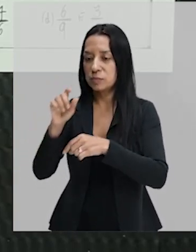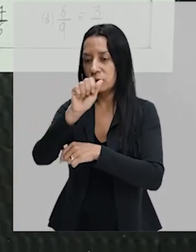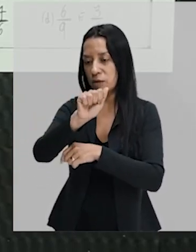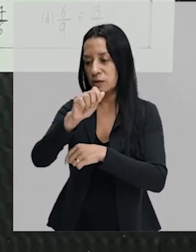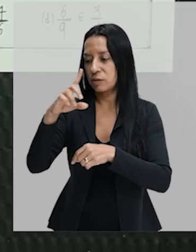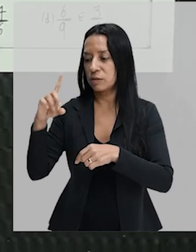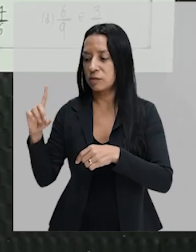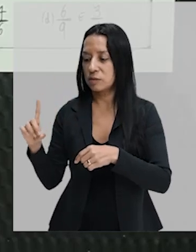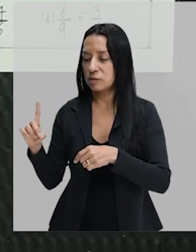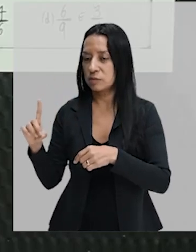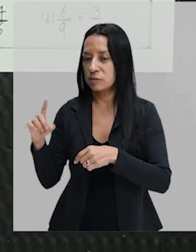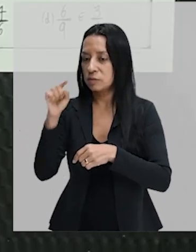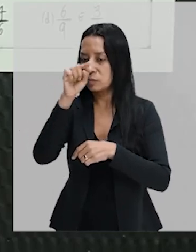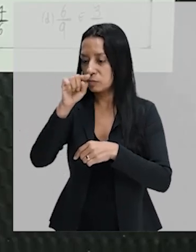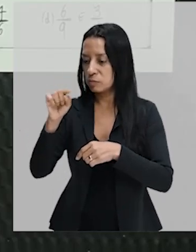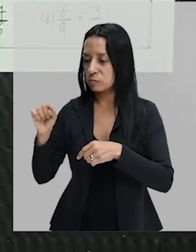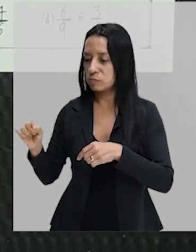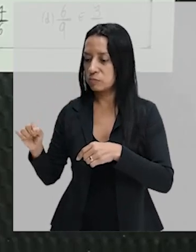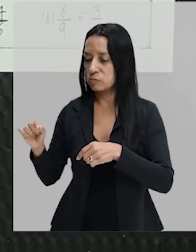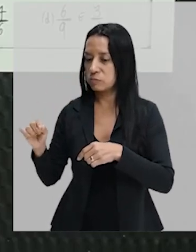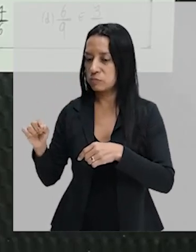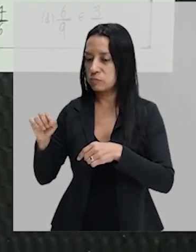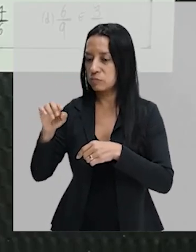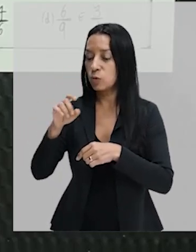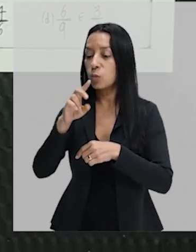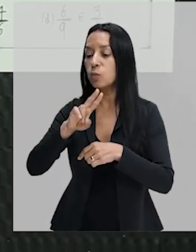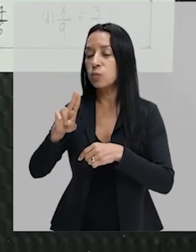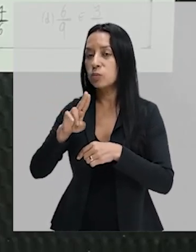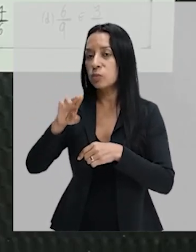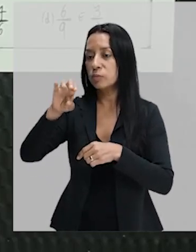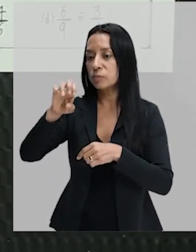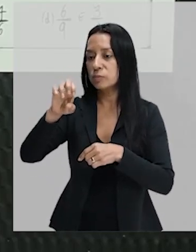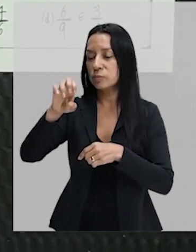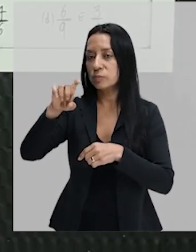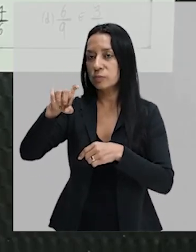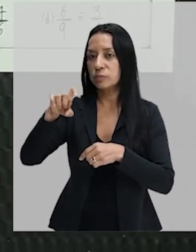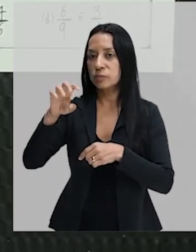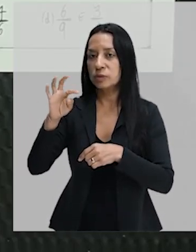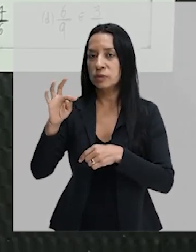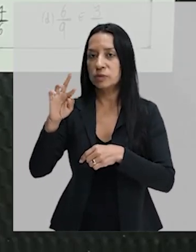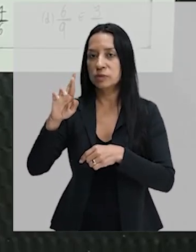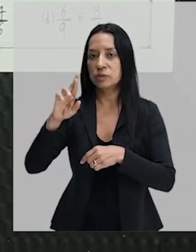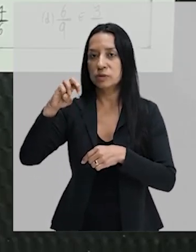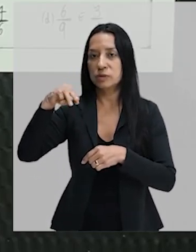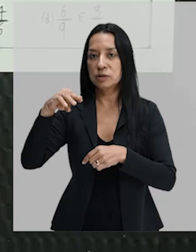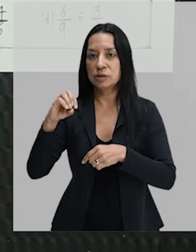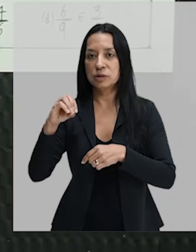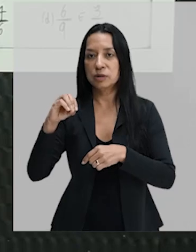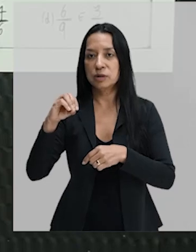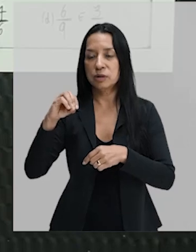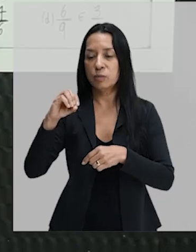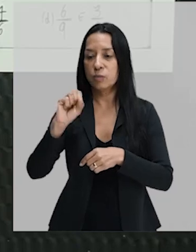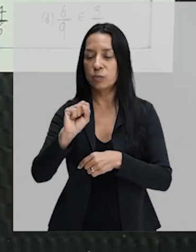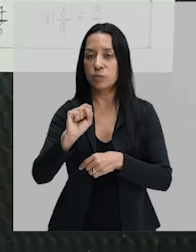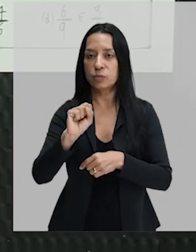eles recebem o nome de extremos da proporção. Então esse A aqui é um